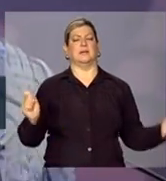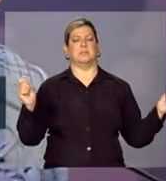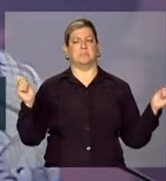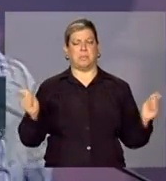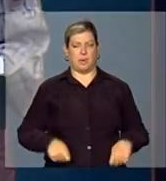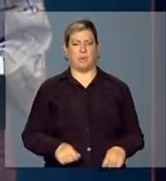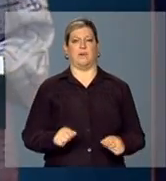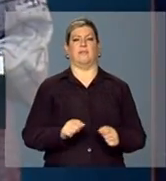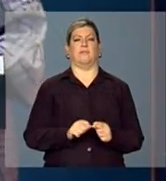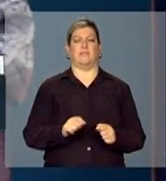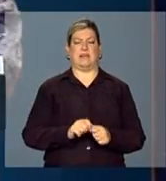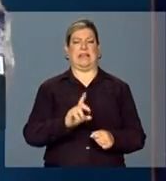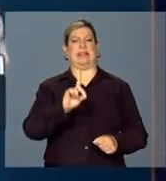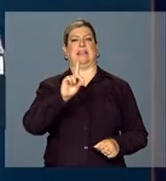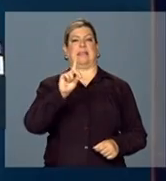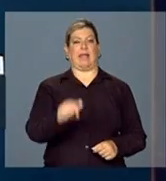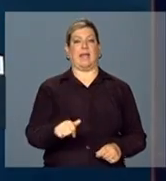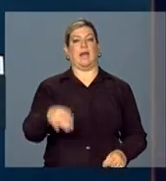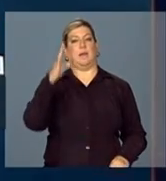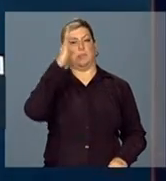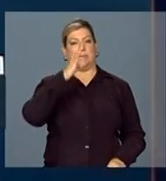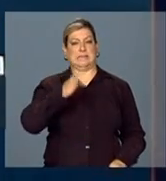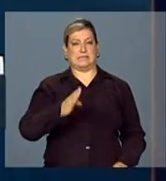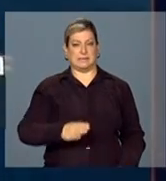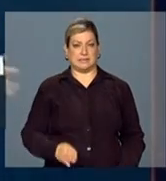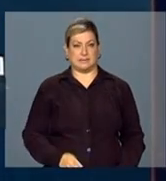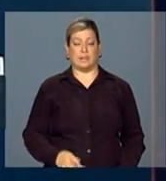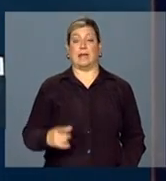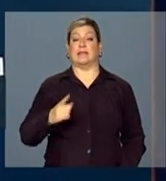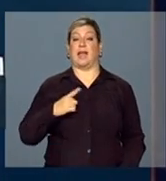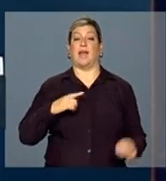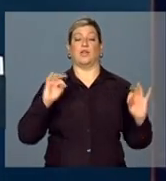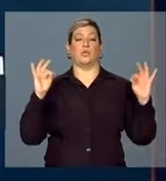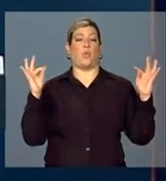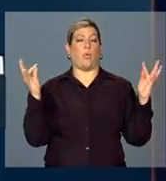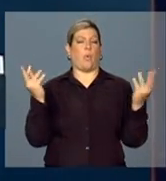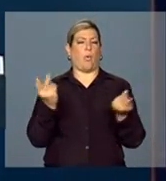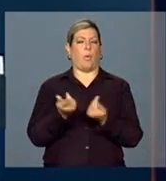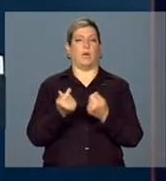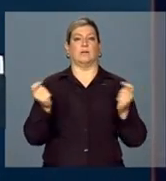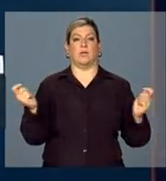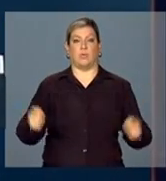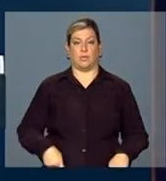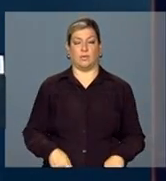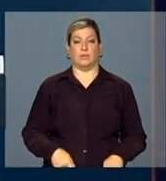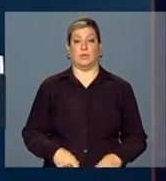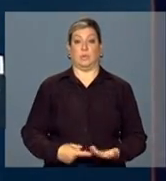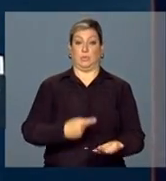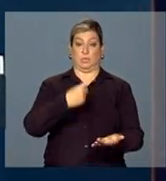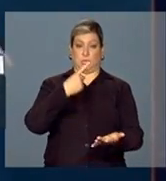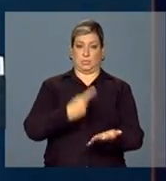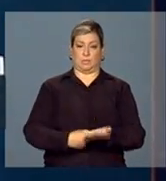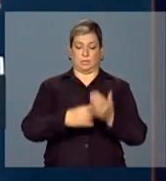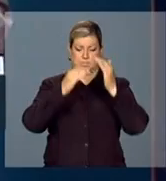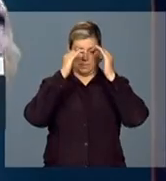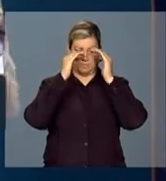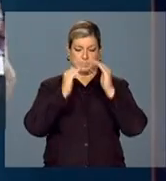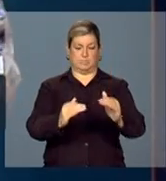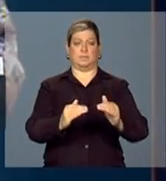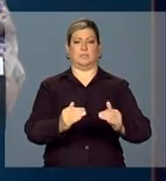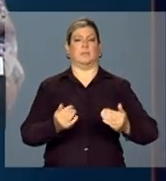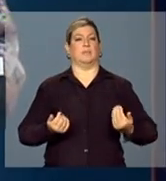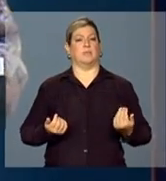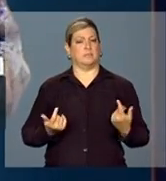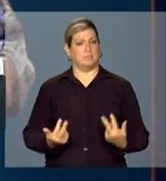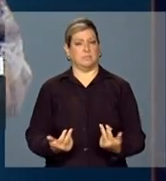e faz, que o Brasil tem todas as condições de cumprir